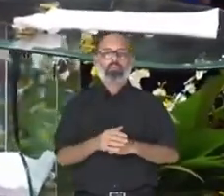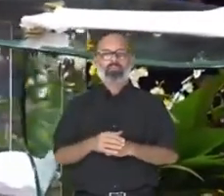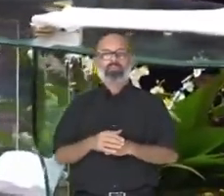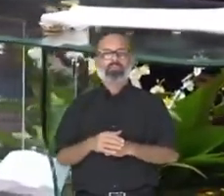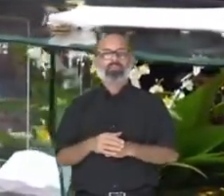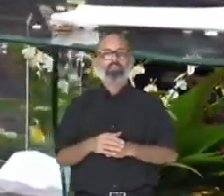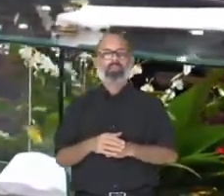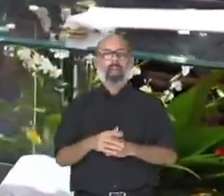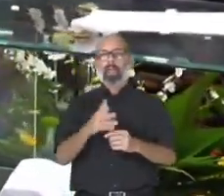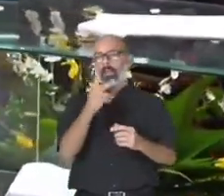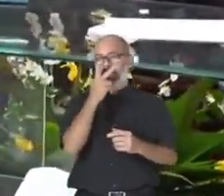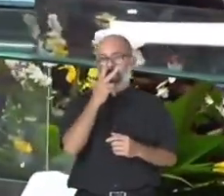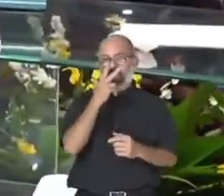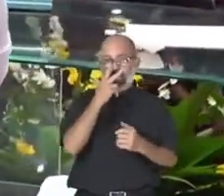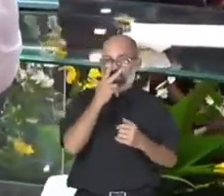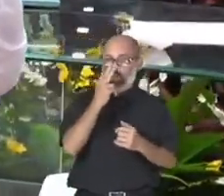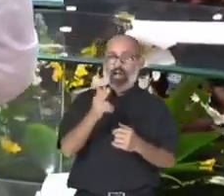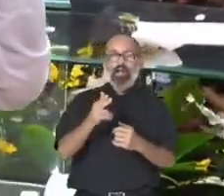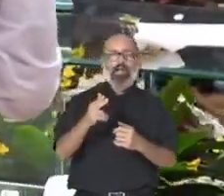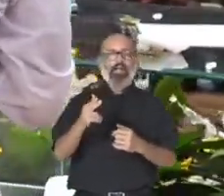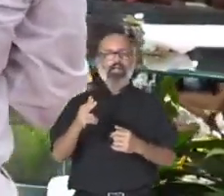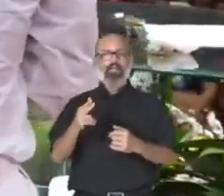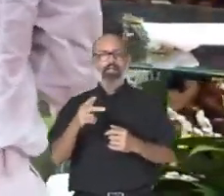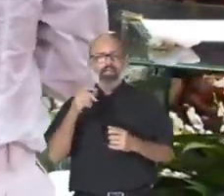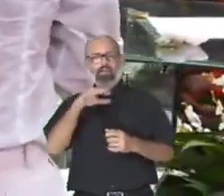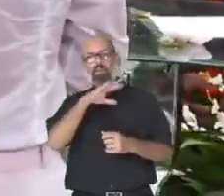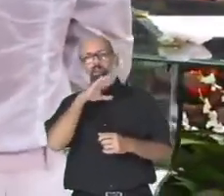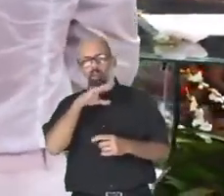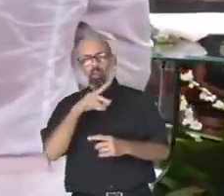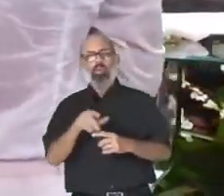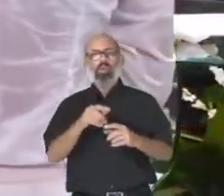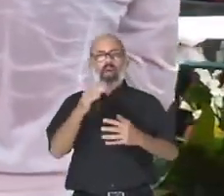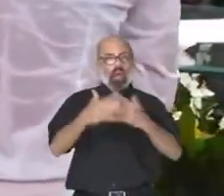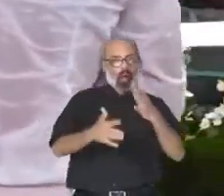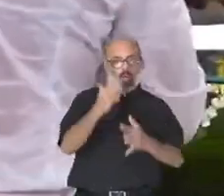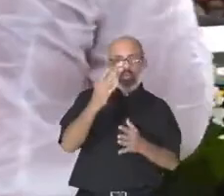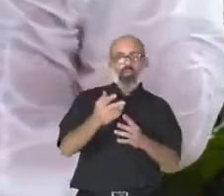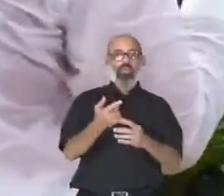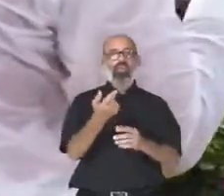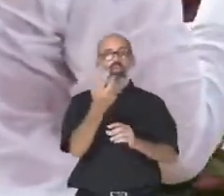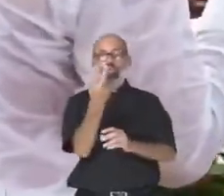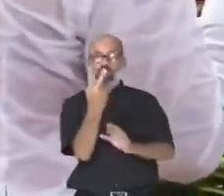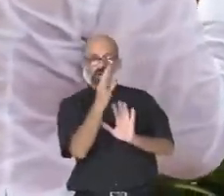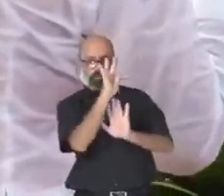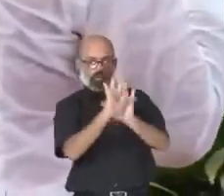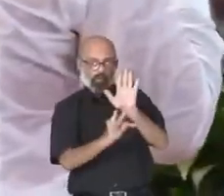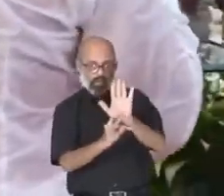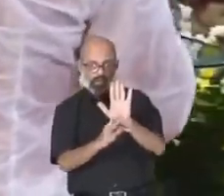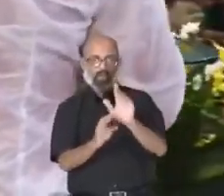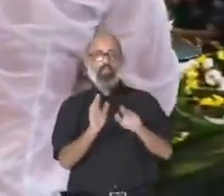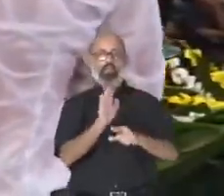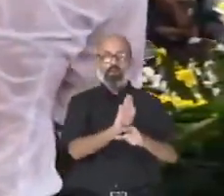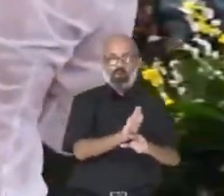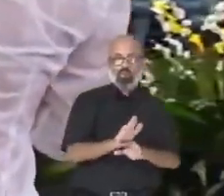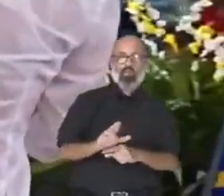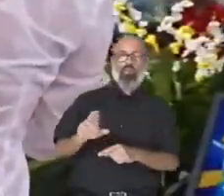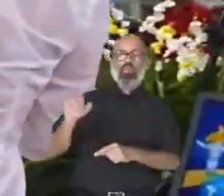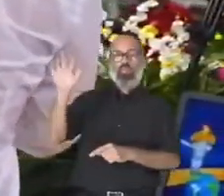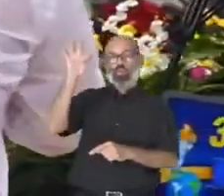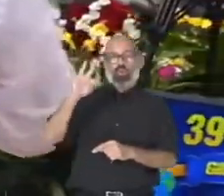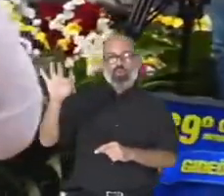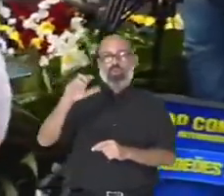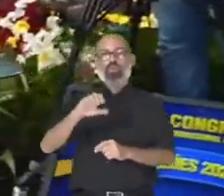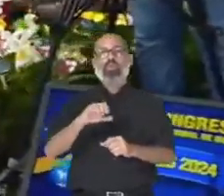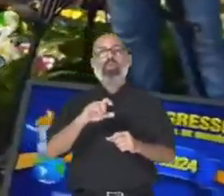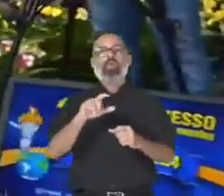É até louco o que eu vou falar aqui, mas há um conflito de dois textos da Bíblia que eu queria ajuda aqui dos universitários. Em Joel